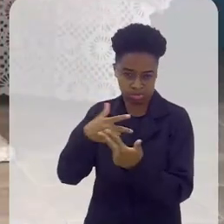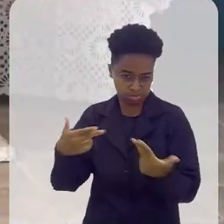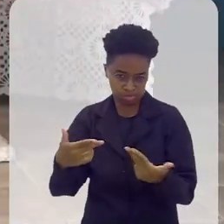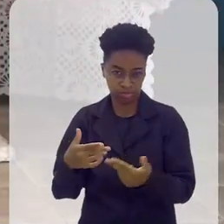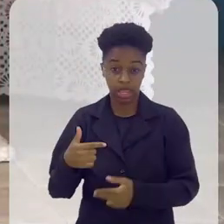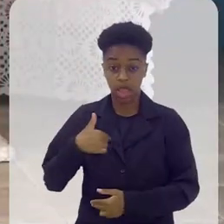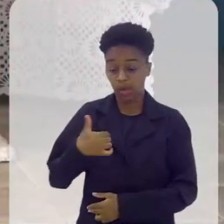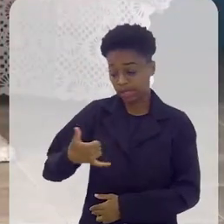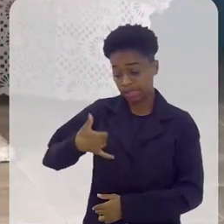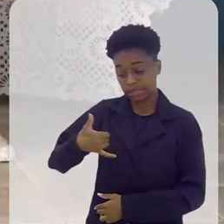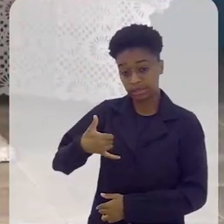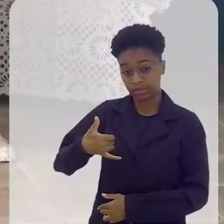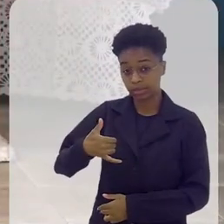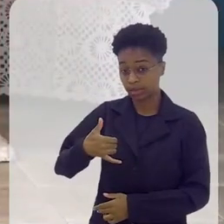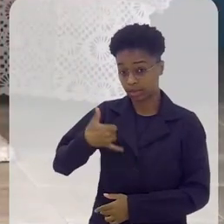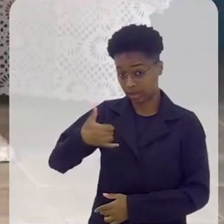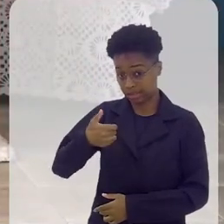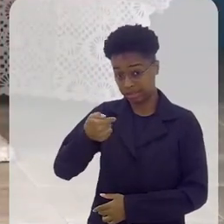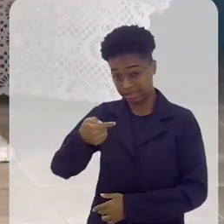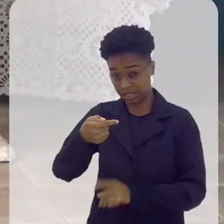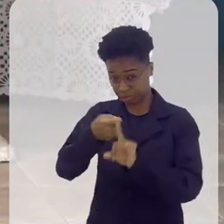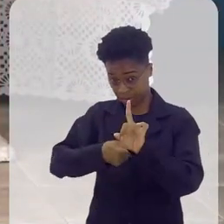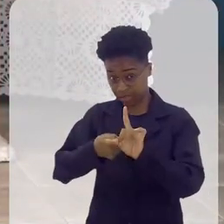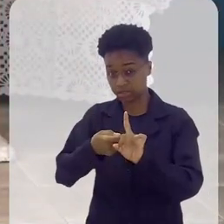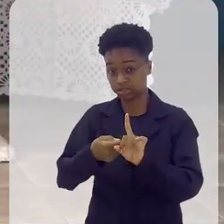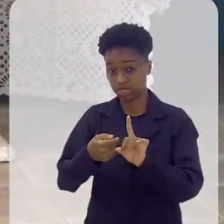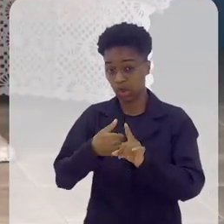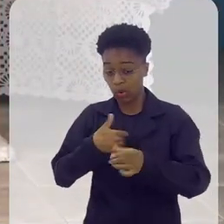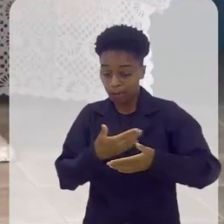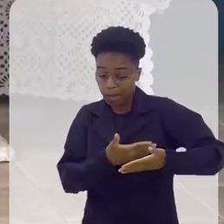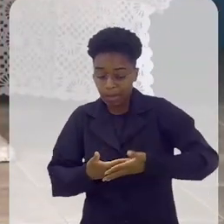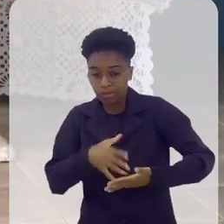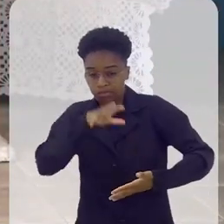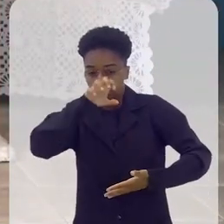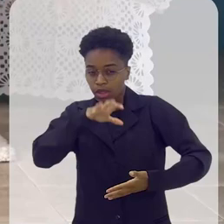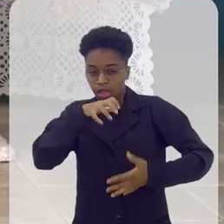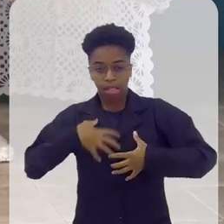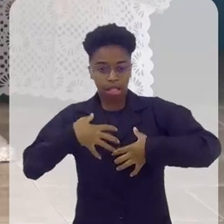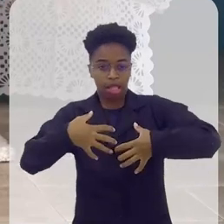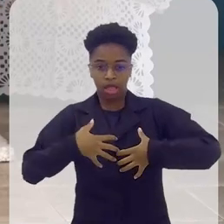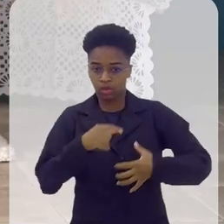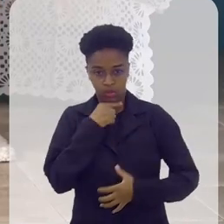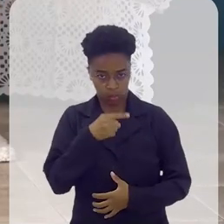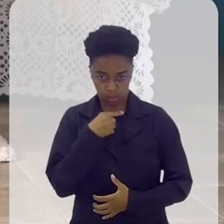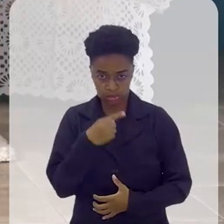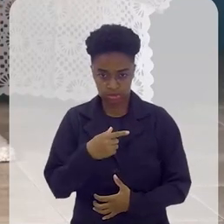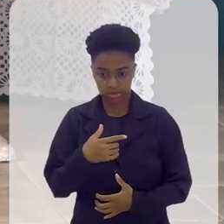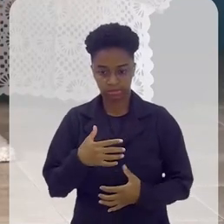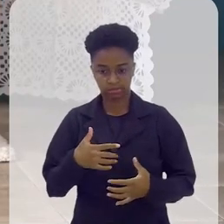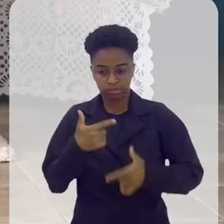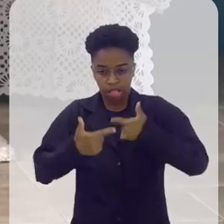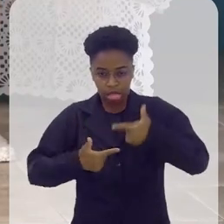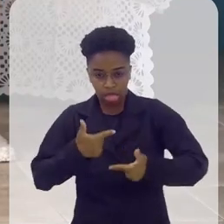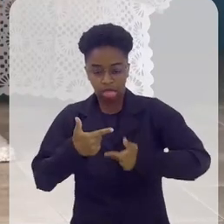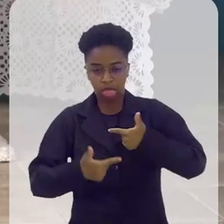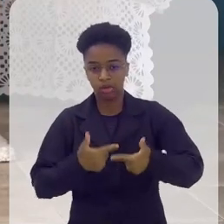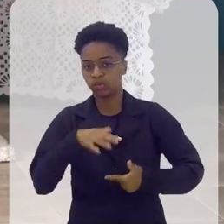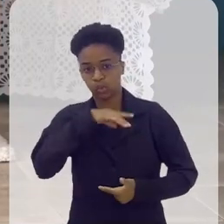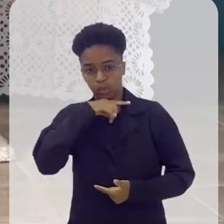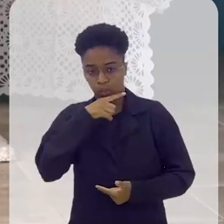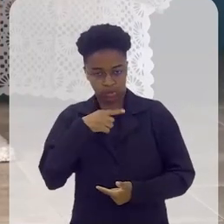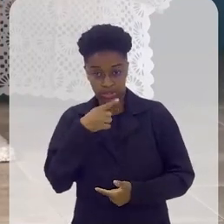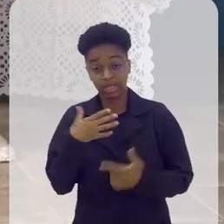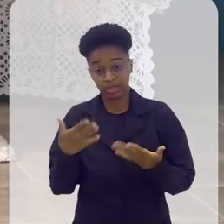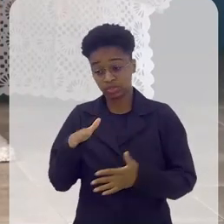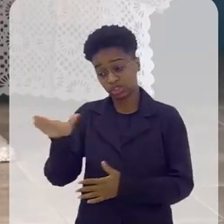7 meses de idade eu tive uma insuficiência respiratória, um bebê, e ela chamou alguém para fazer uma obrigação